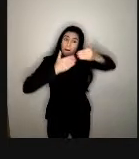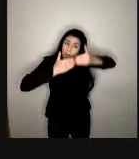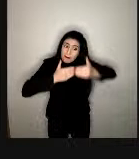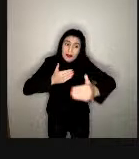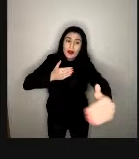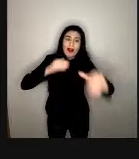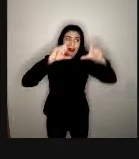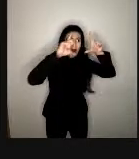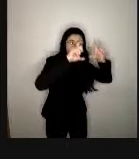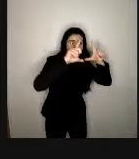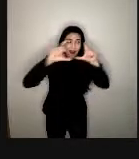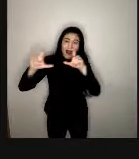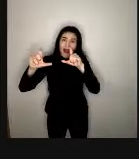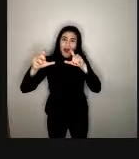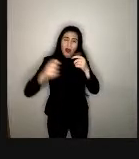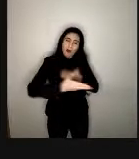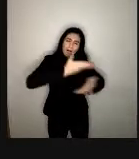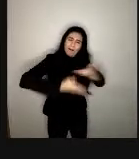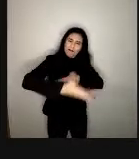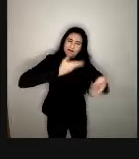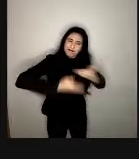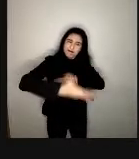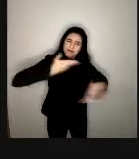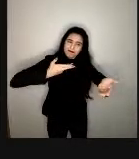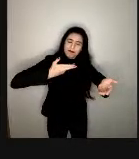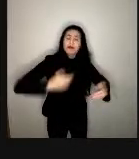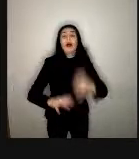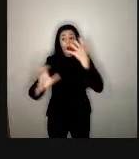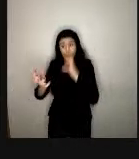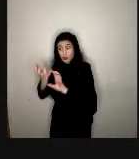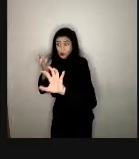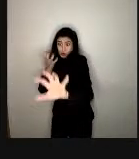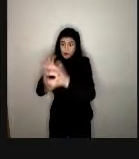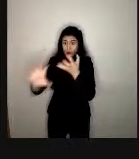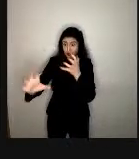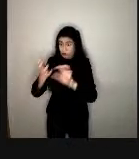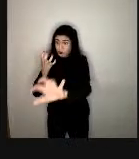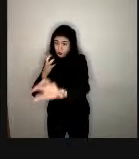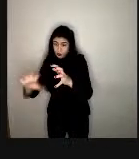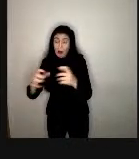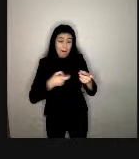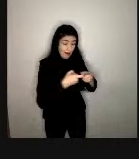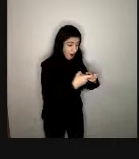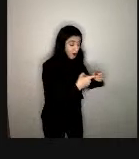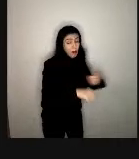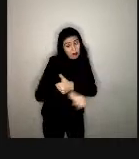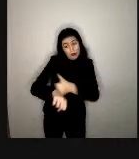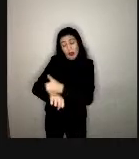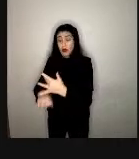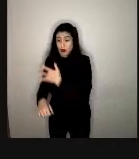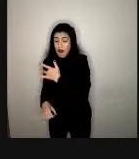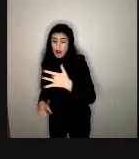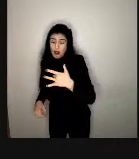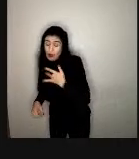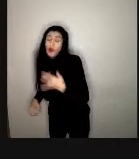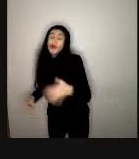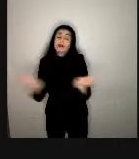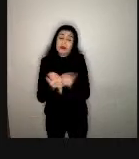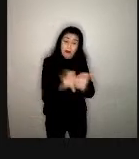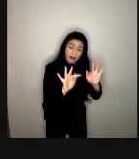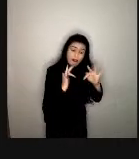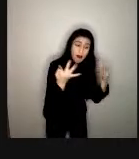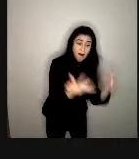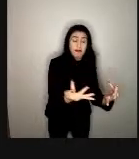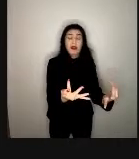dessa questão, desse cuidar humanizado, não só dos médicos, dos profissionais de saúde, mas também dos familiares, dos cuidadores, de